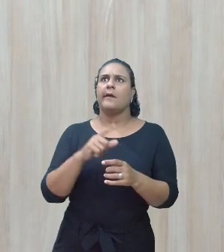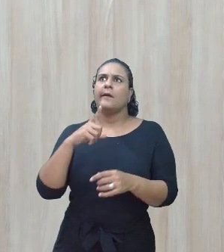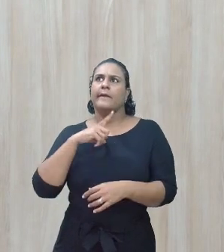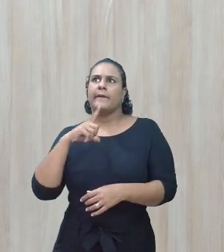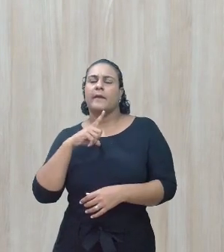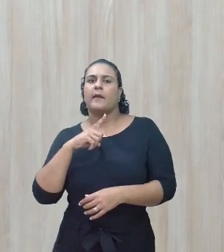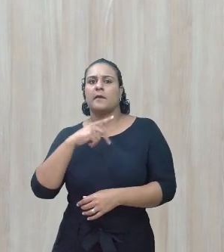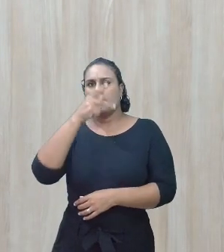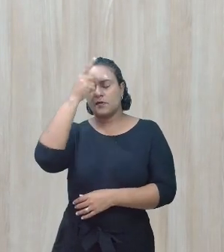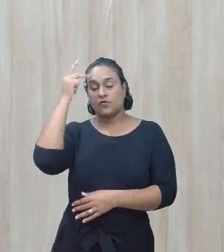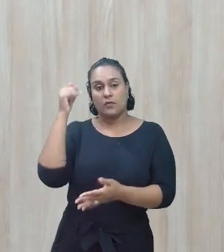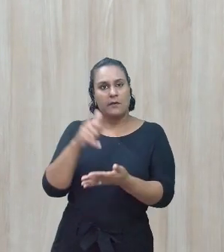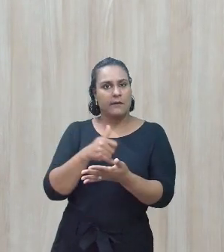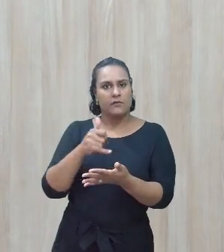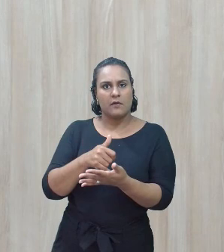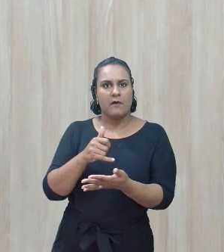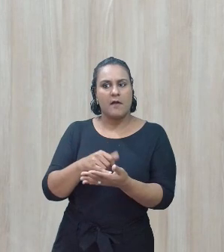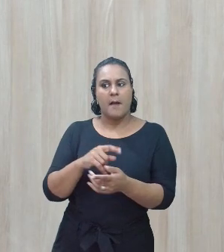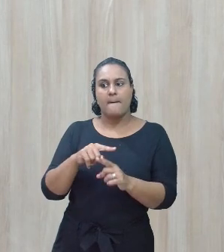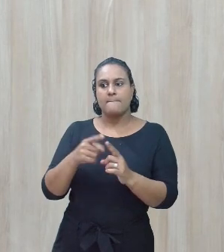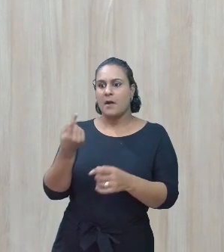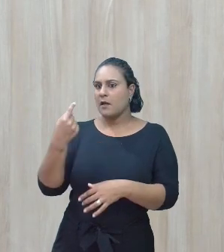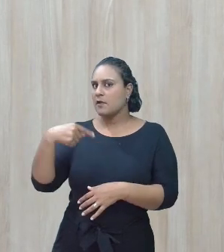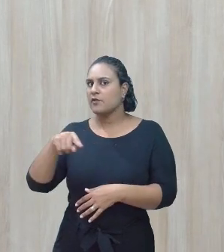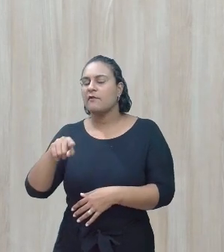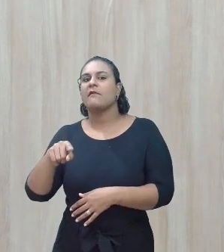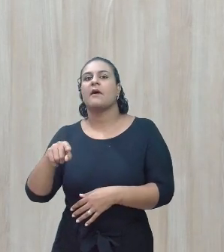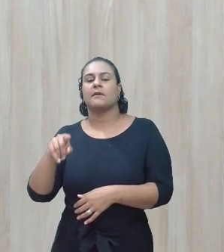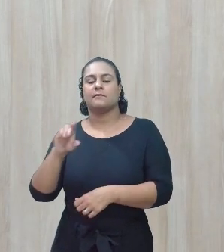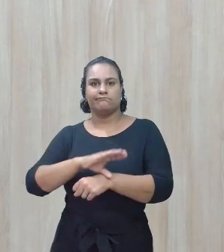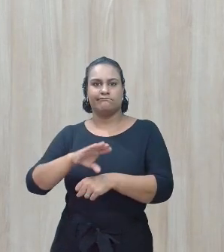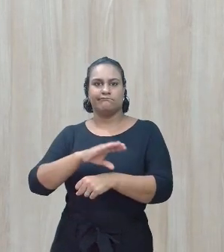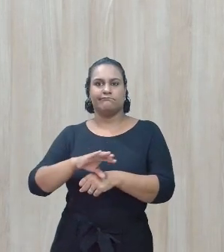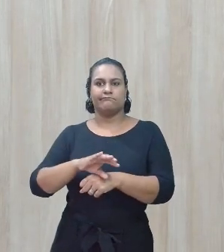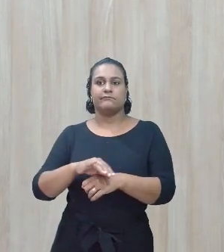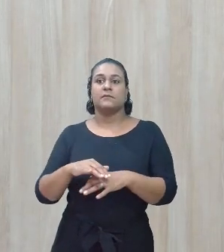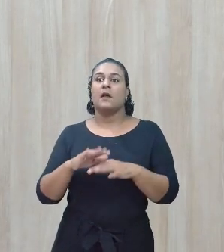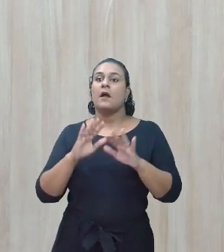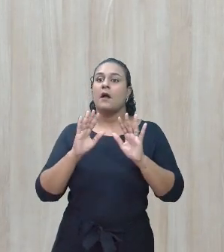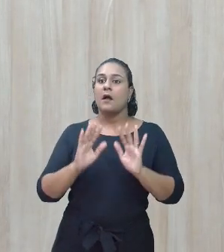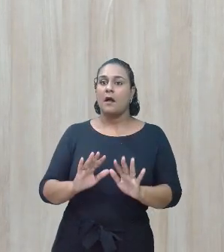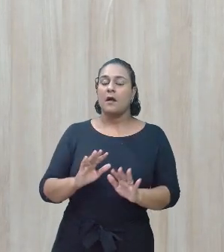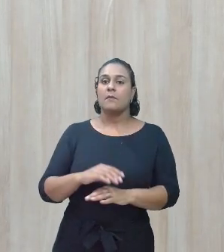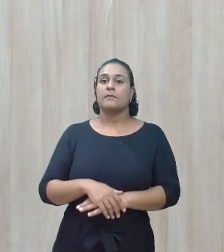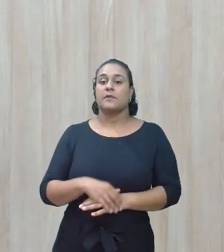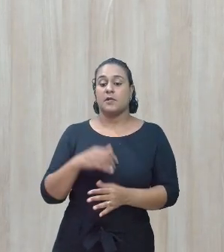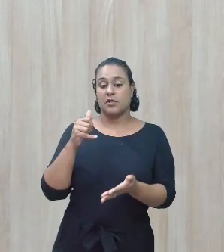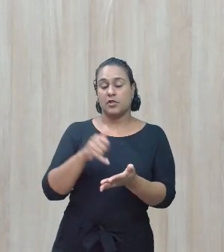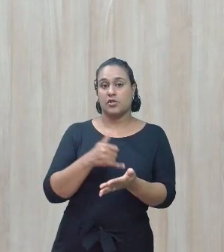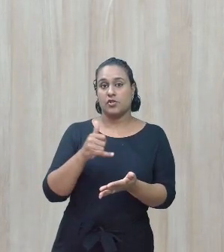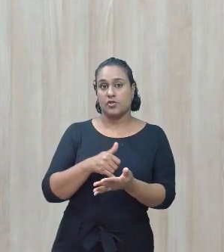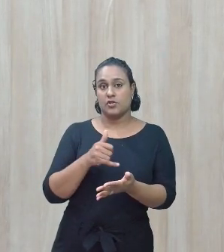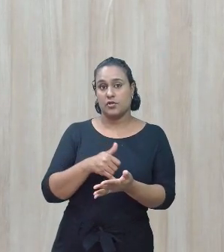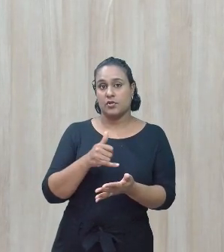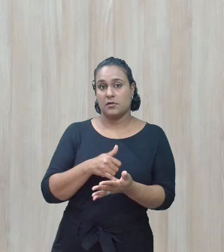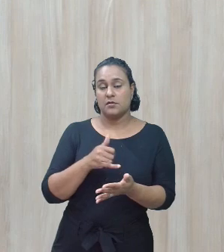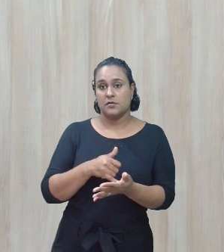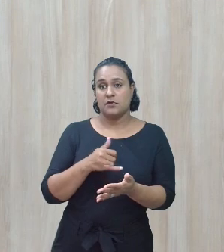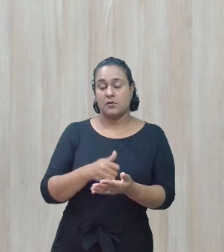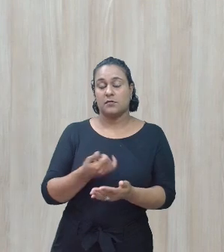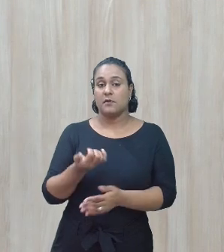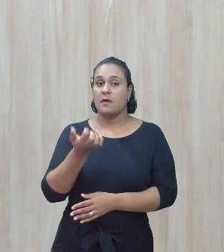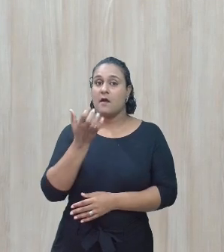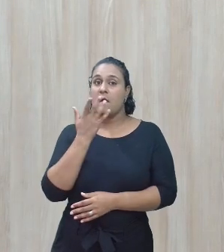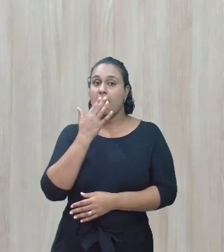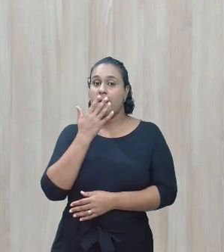o curso, né? Então, aqui a gente percebe que a quantidade de inscrições, ela está sendo representada pela cor verde e a gente